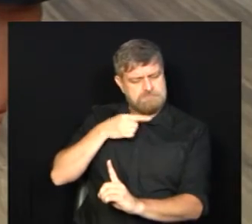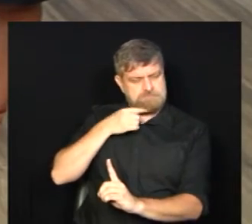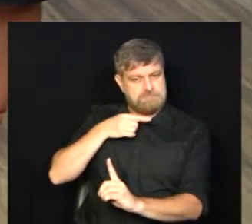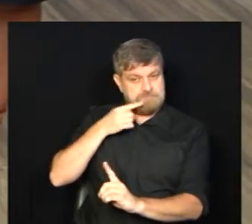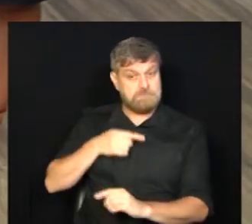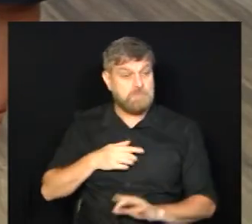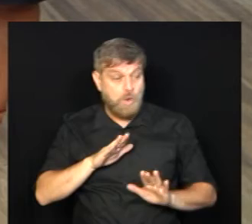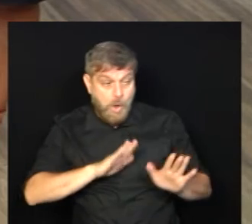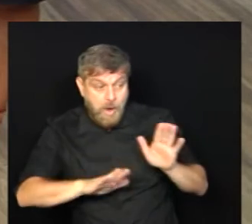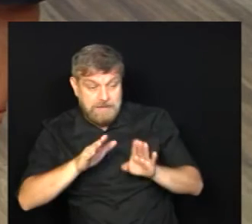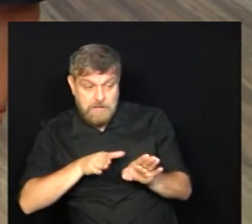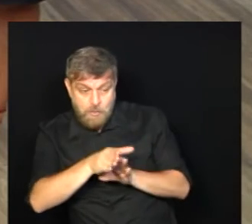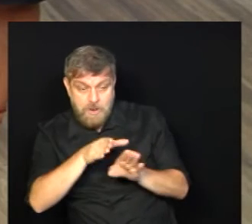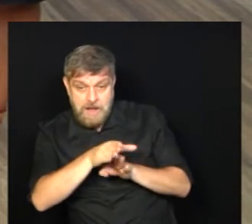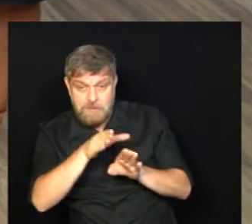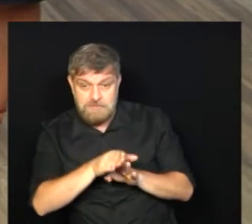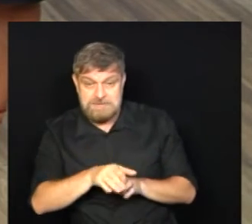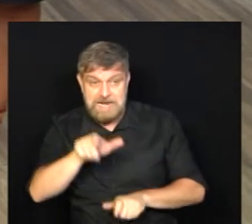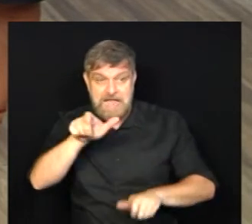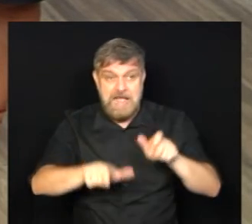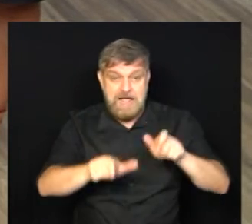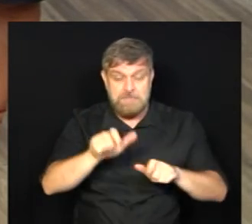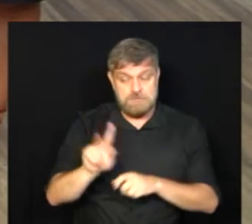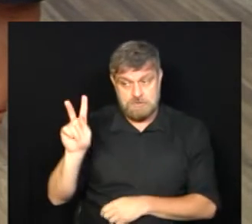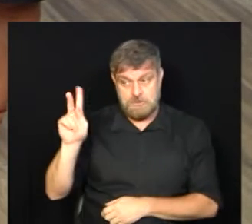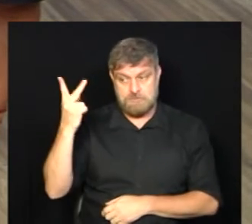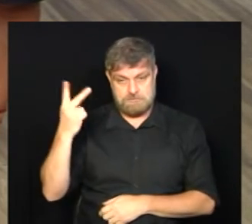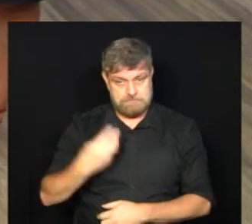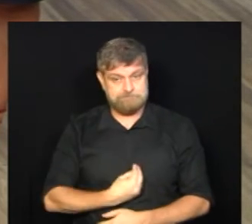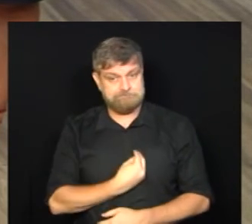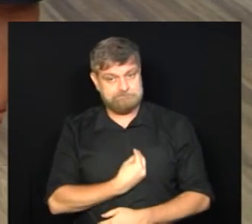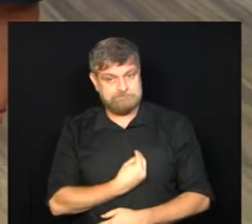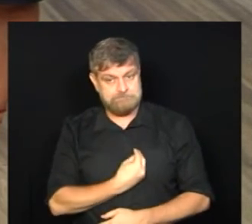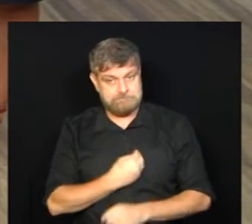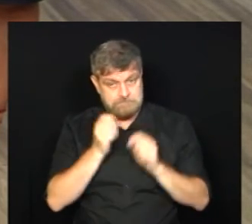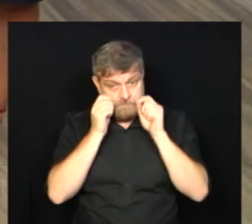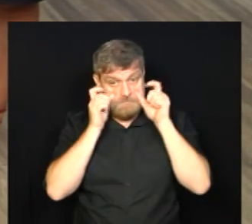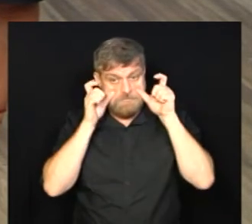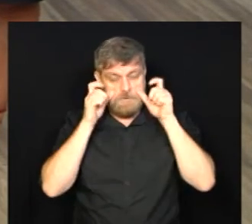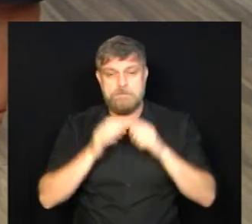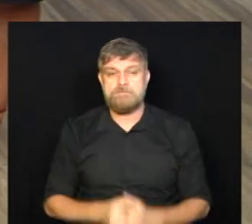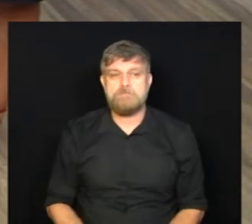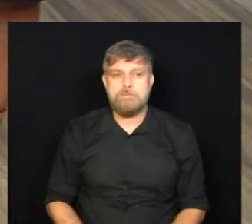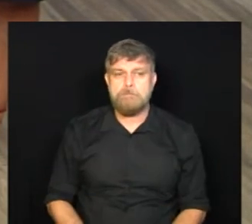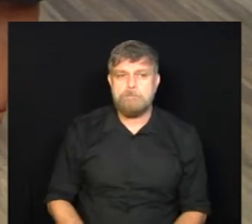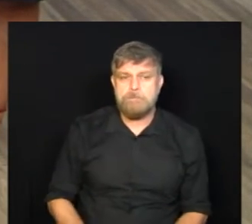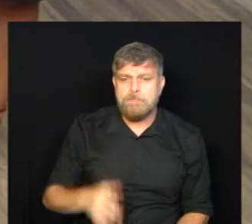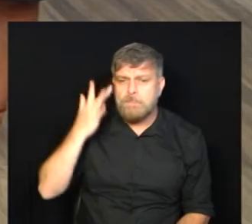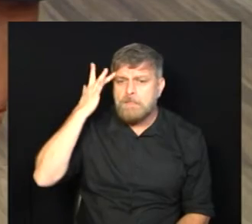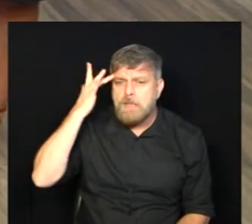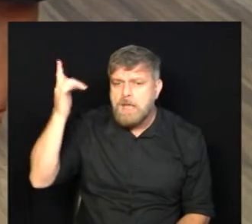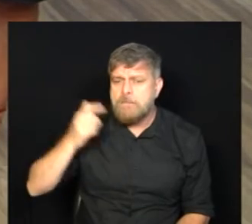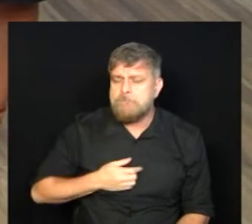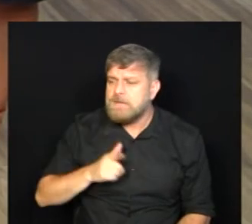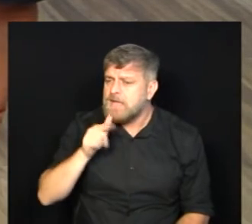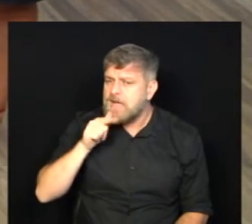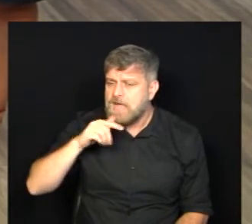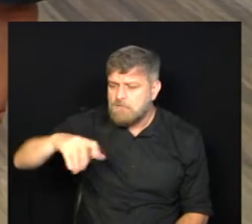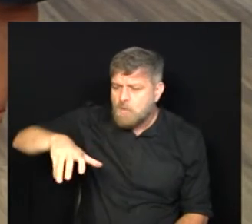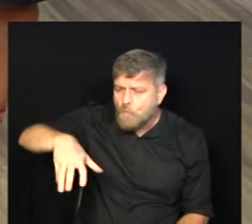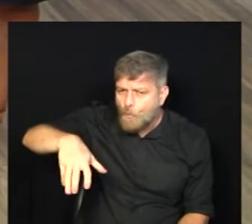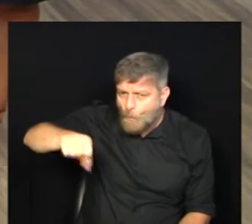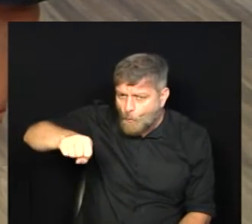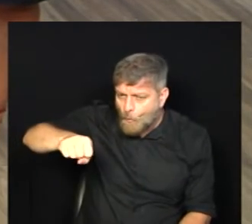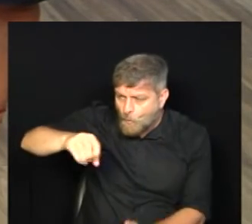aos moradores da cidade de Hortolândia. Minabreu, amanhã interrupção no fornecimento de água para